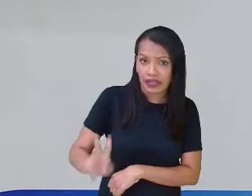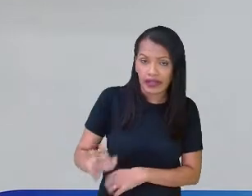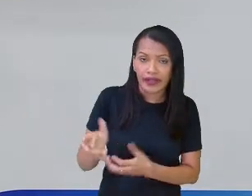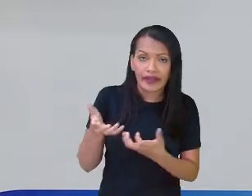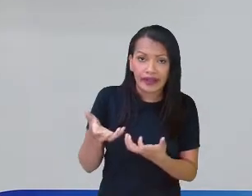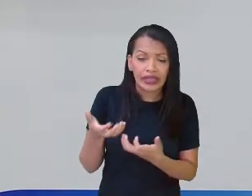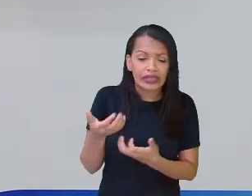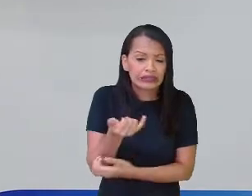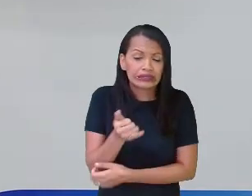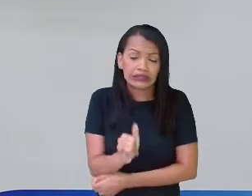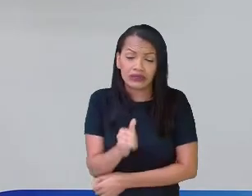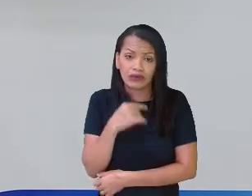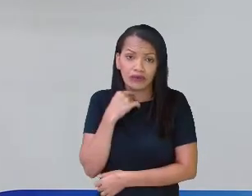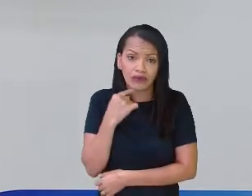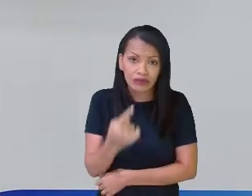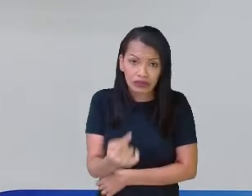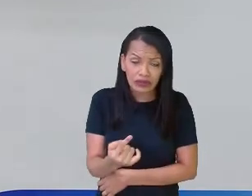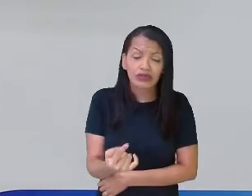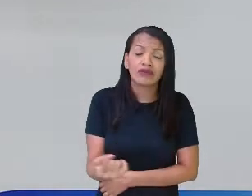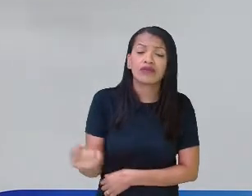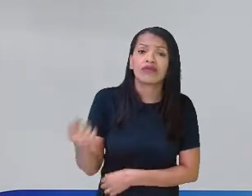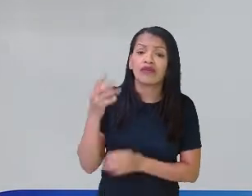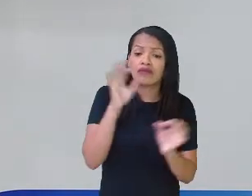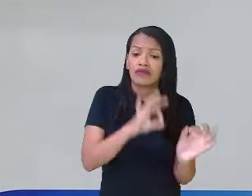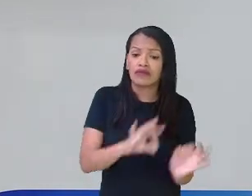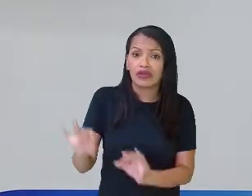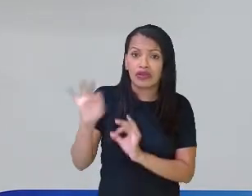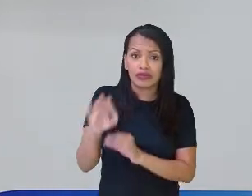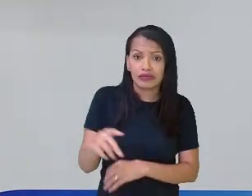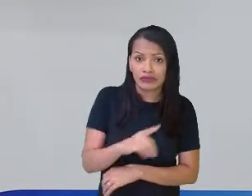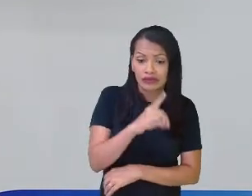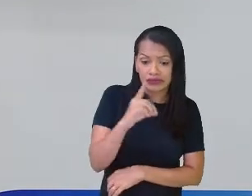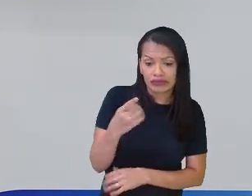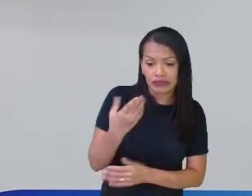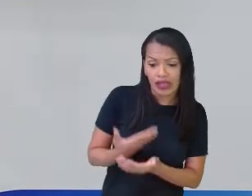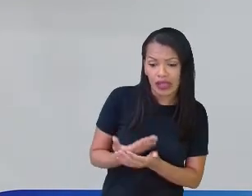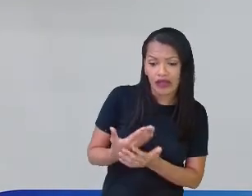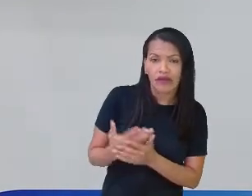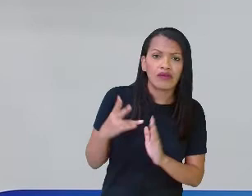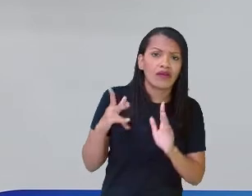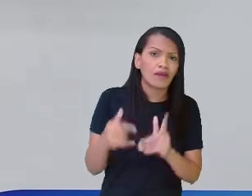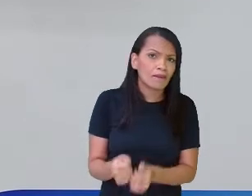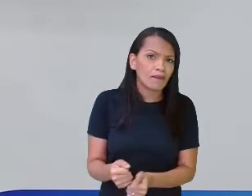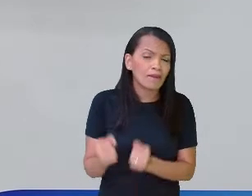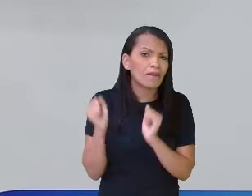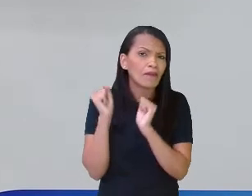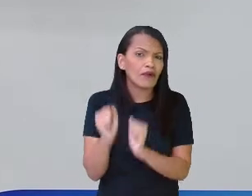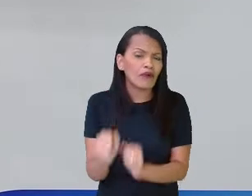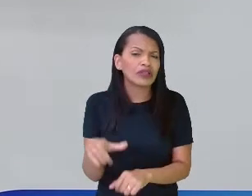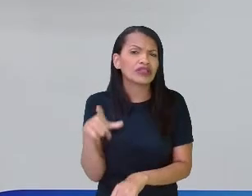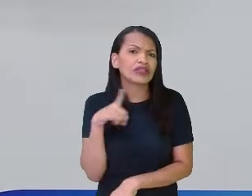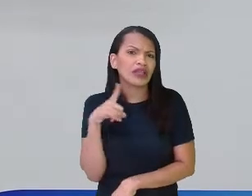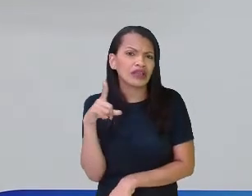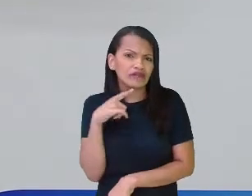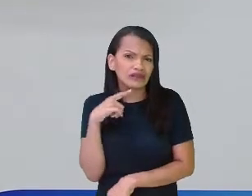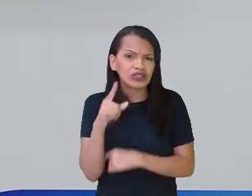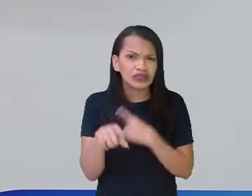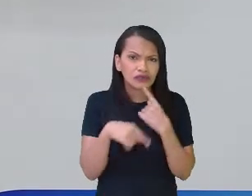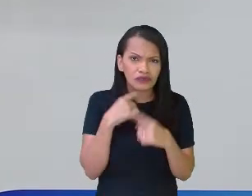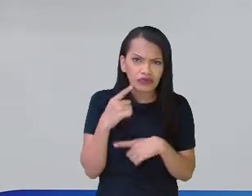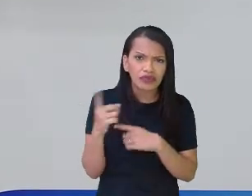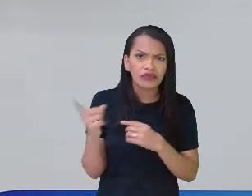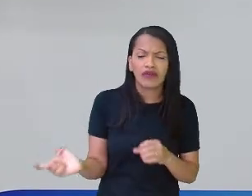não conseguiu assistir no dia, se não conseguiu assistir a aula toda, pode ir lá. Teve uma dúvida, volta